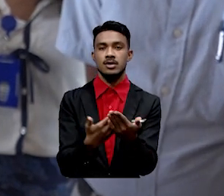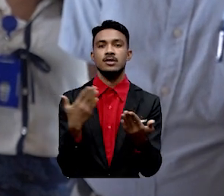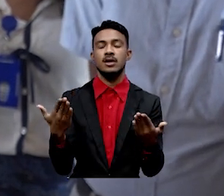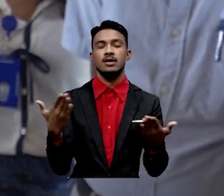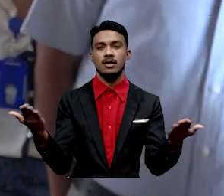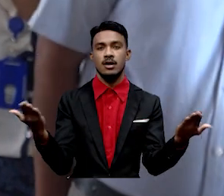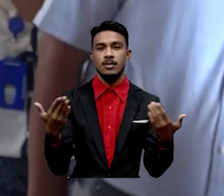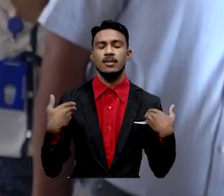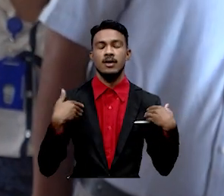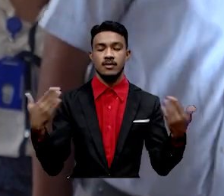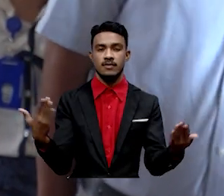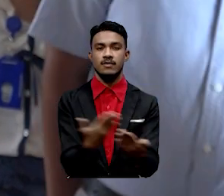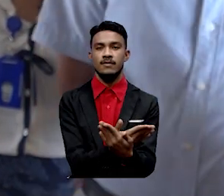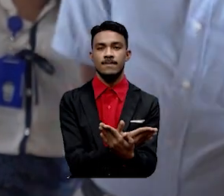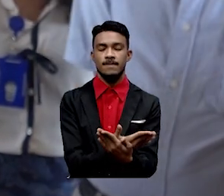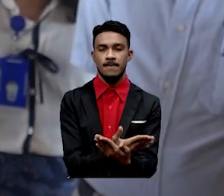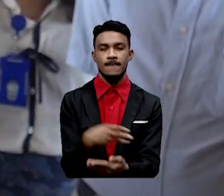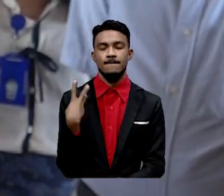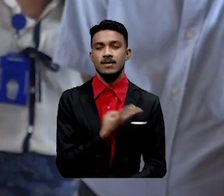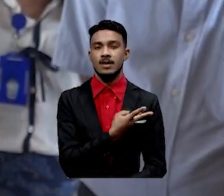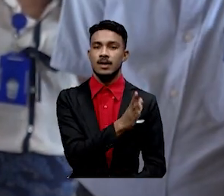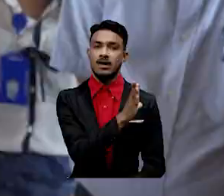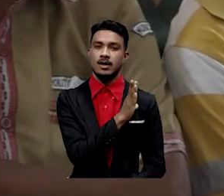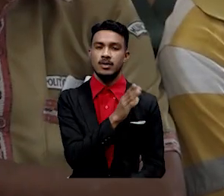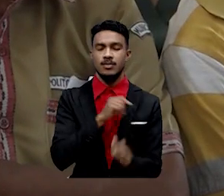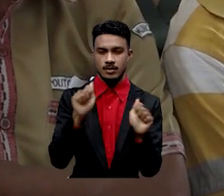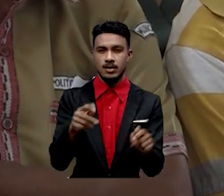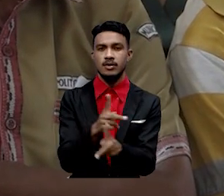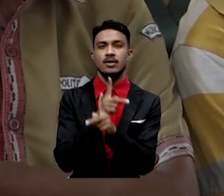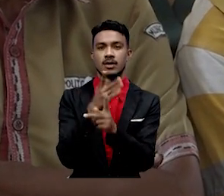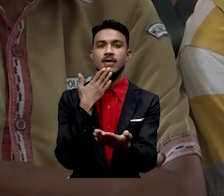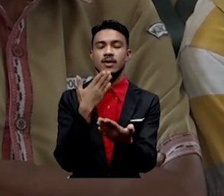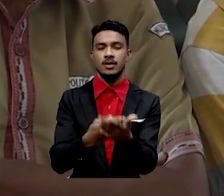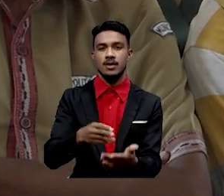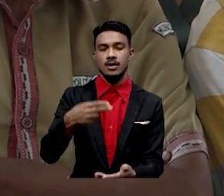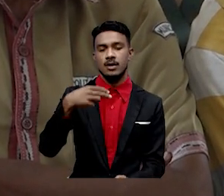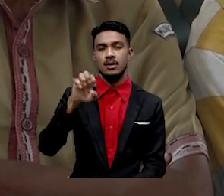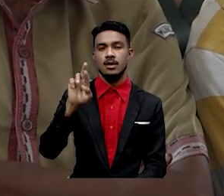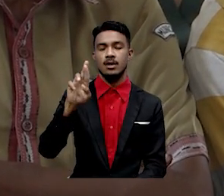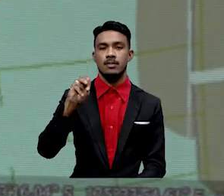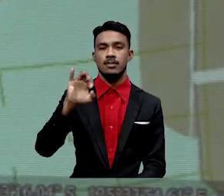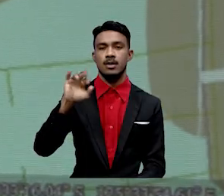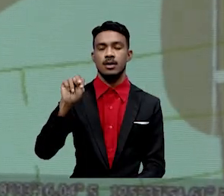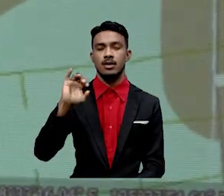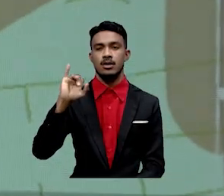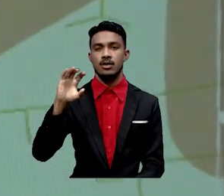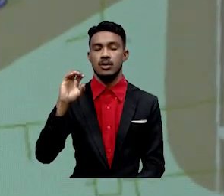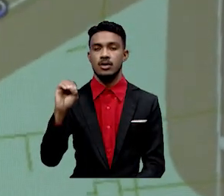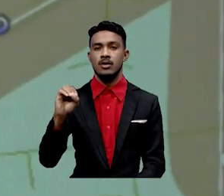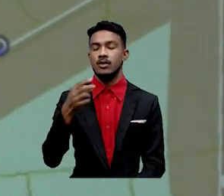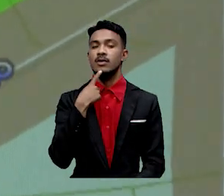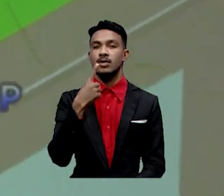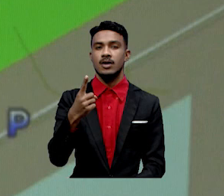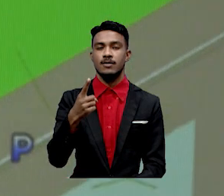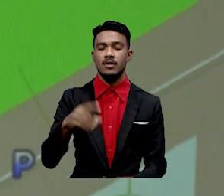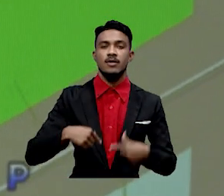mais moderno tuang, ita garanti katak nina gestão se bele dia. Hermínio Hactuir, município de Lice, halo gestão mos ba